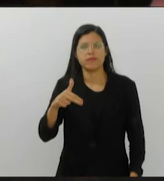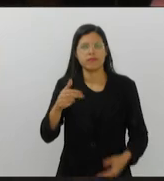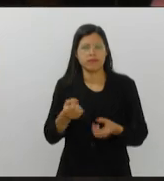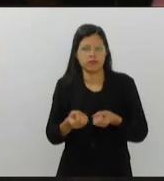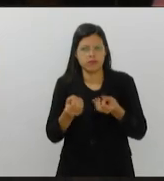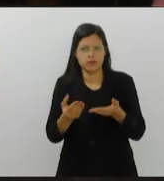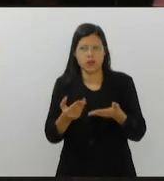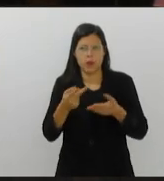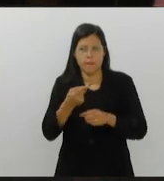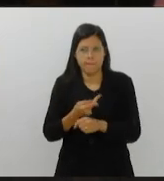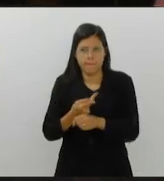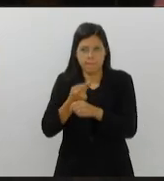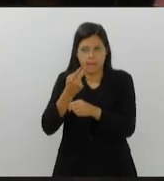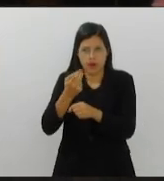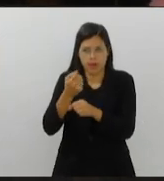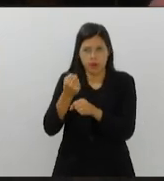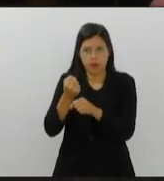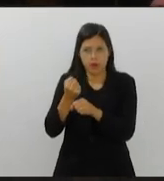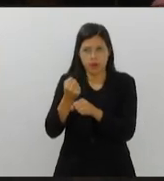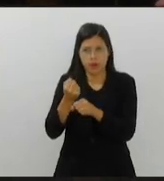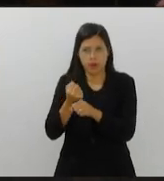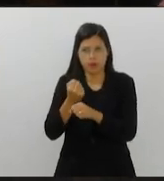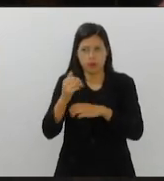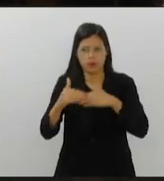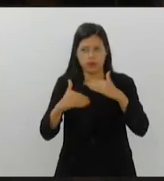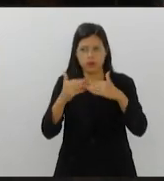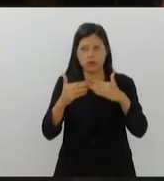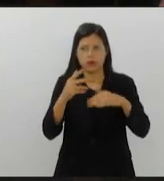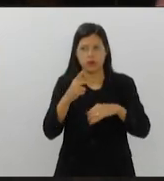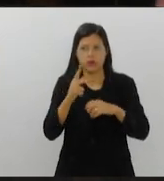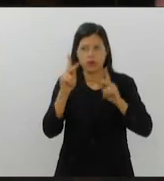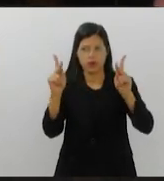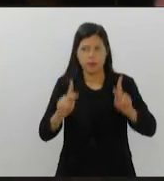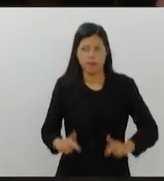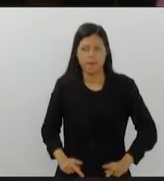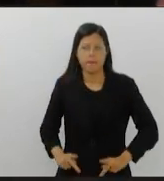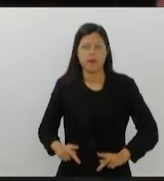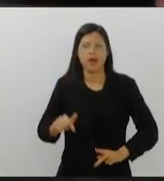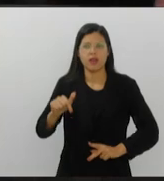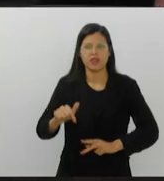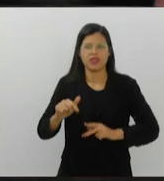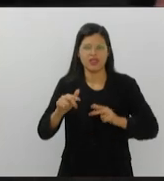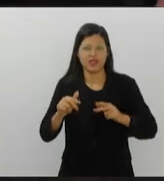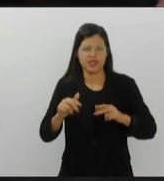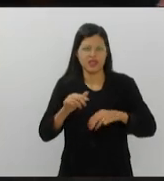prêmio Construtor da Paz à Ordem Equestre do Santo Sepulcro de Jerusalém.